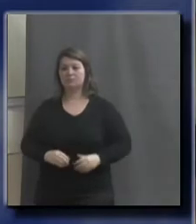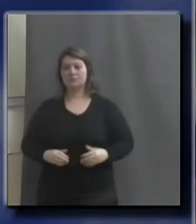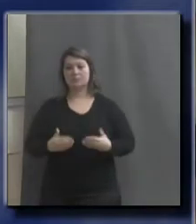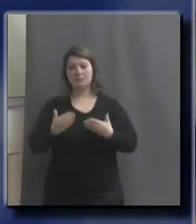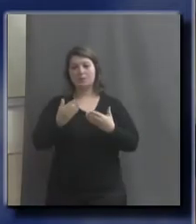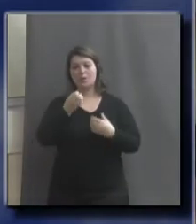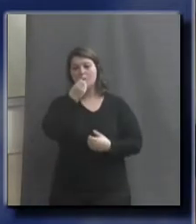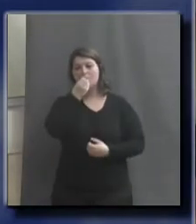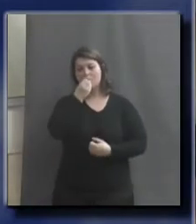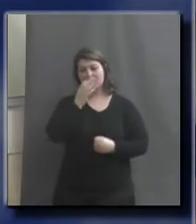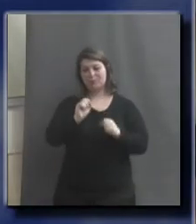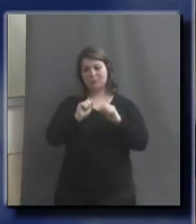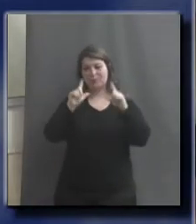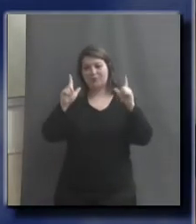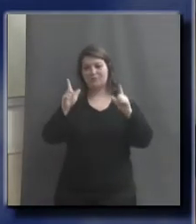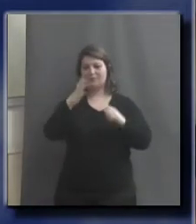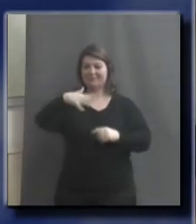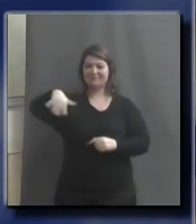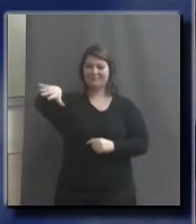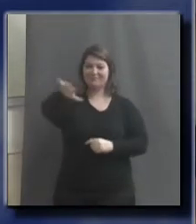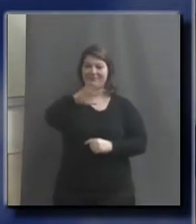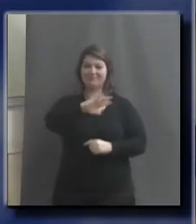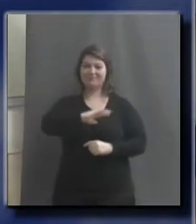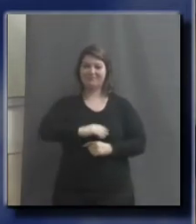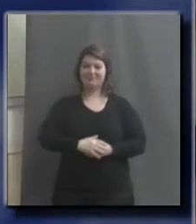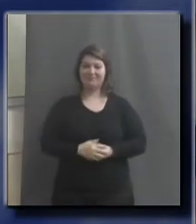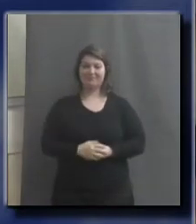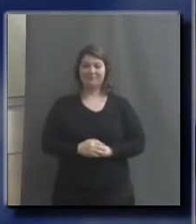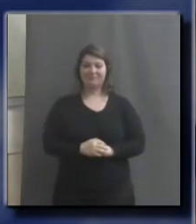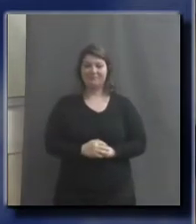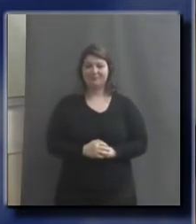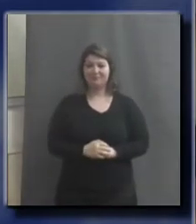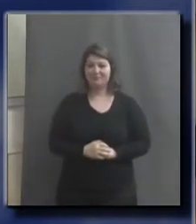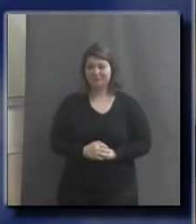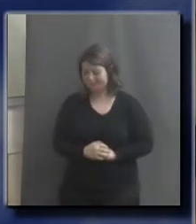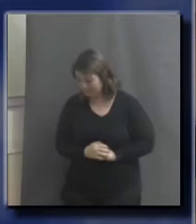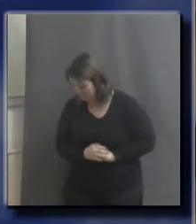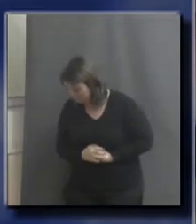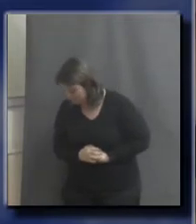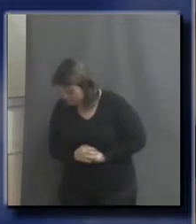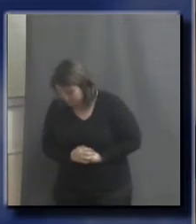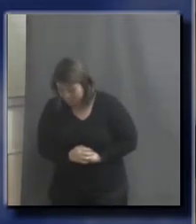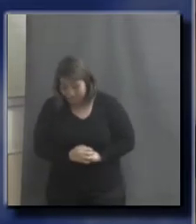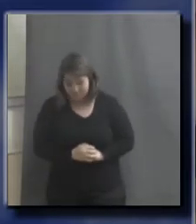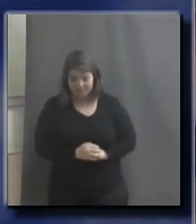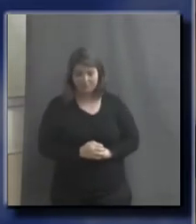Bom dia a todos e todas. Bom,